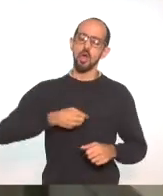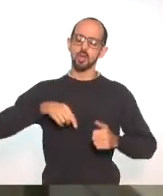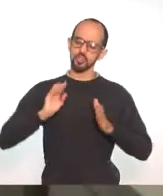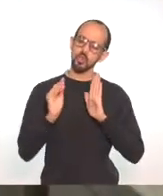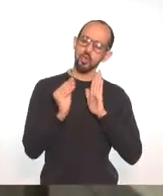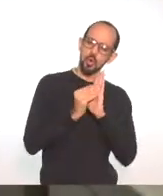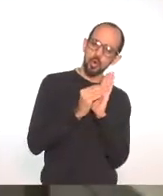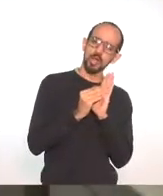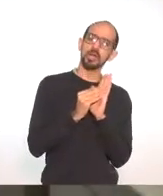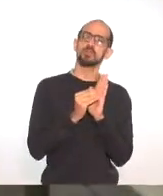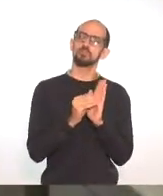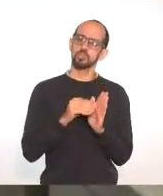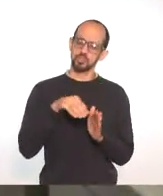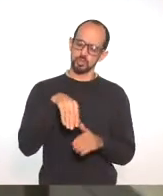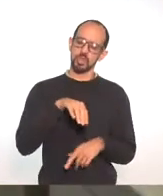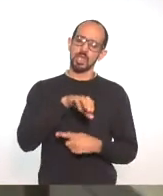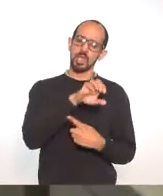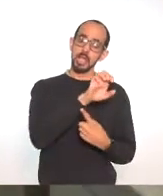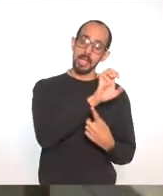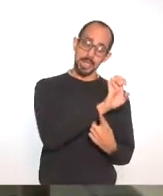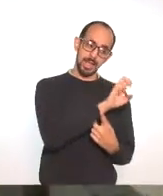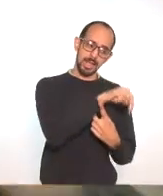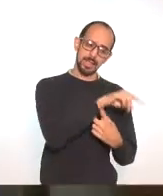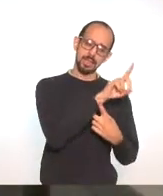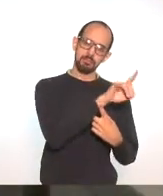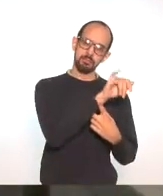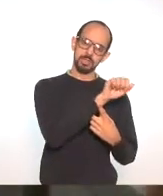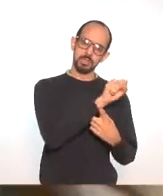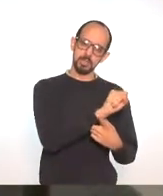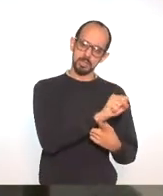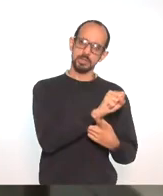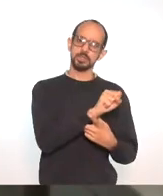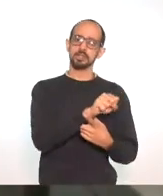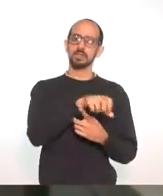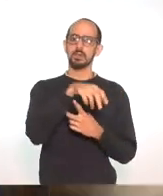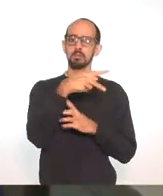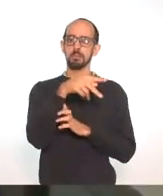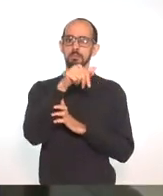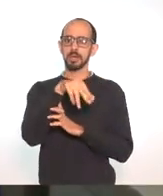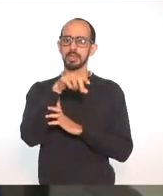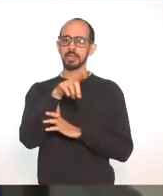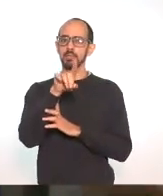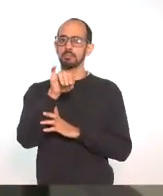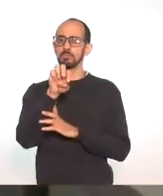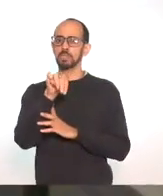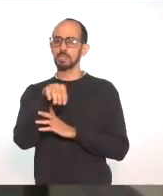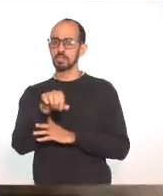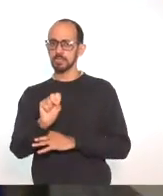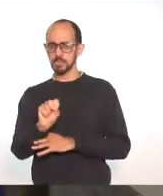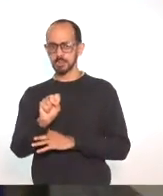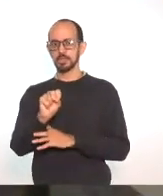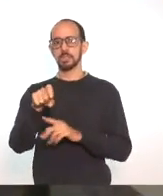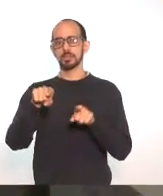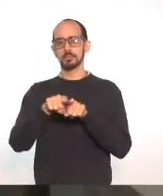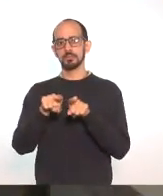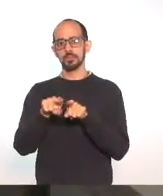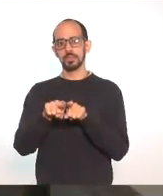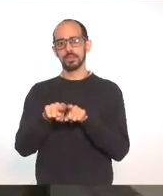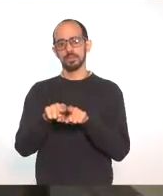temos poderia fazer porque será a escala e versa é pra